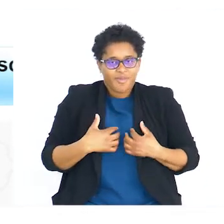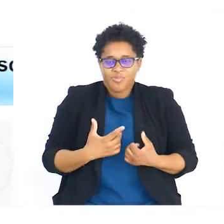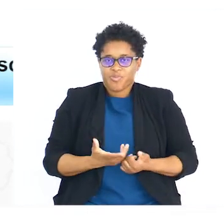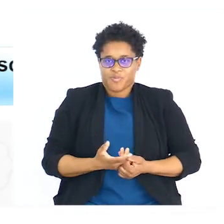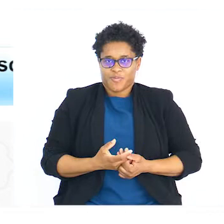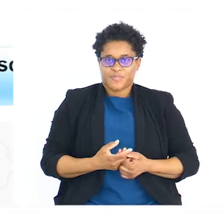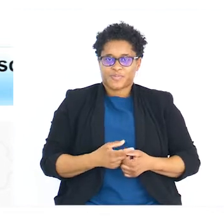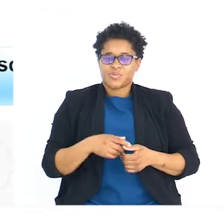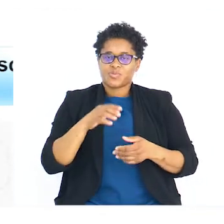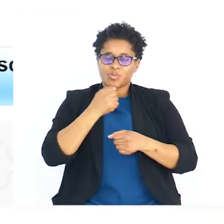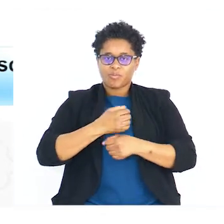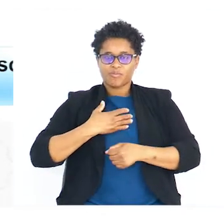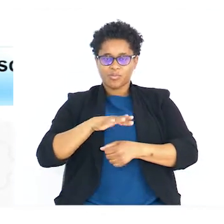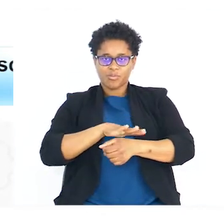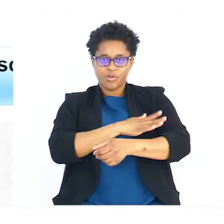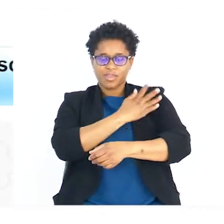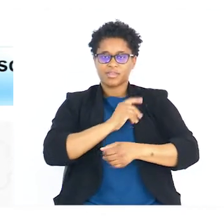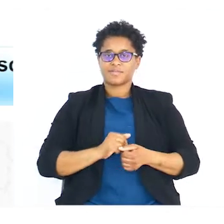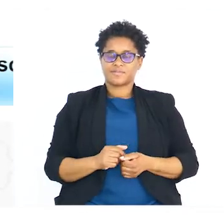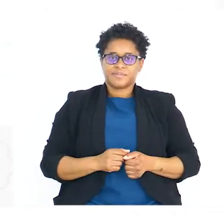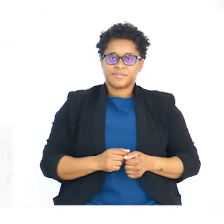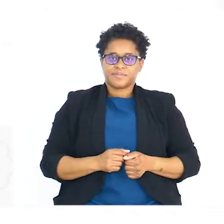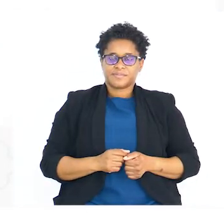do poeta.